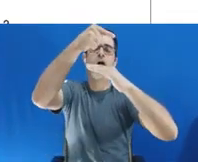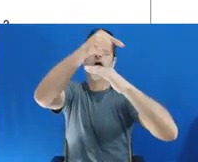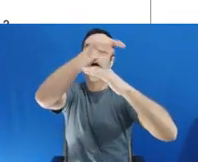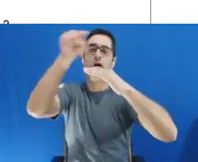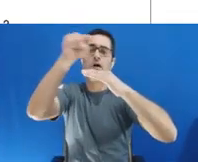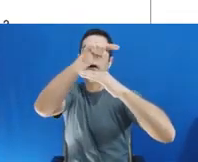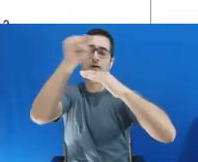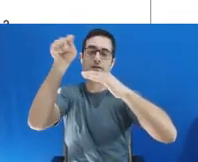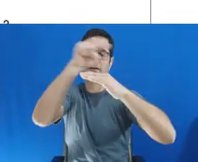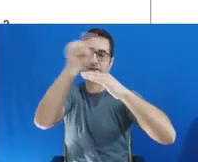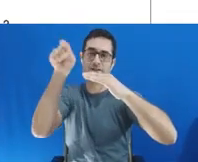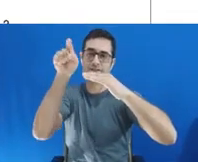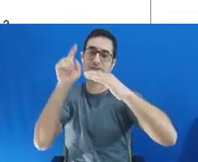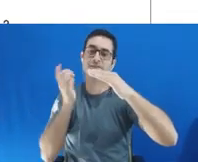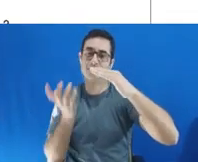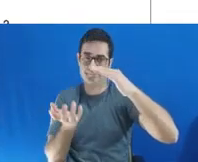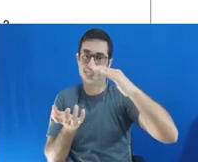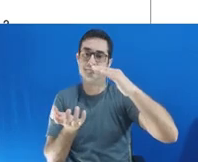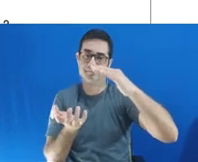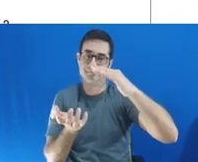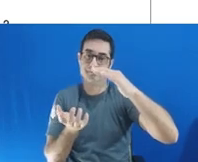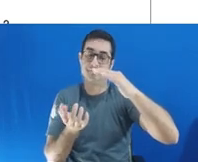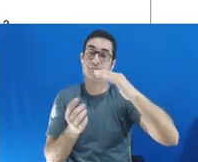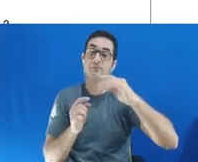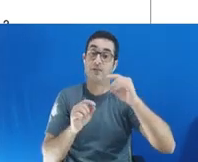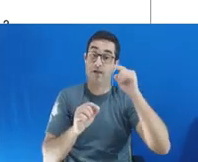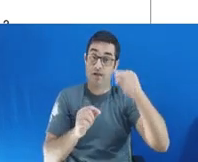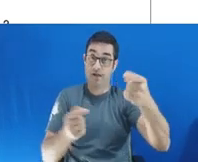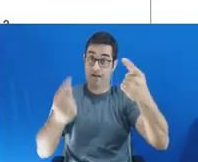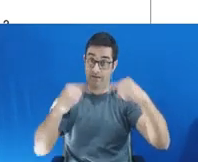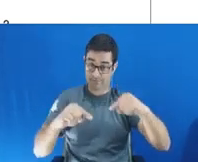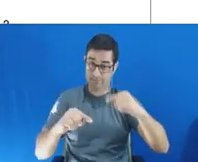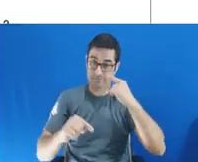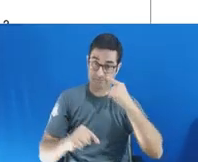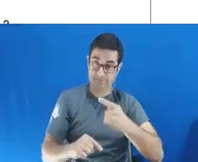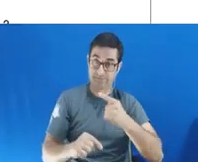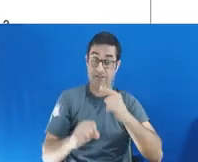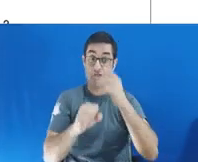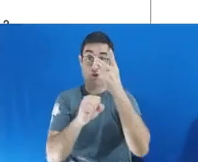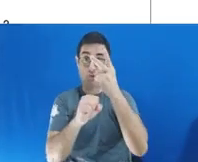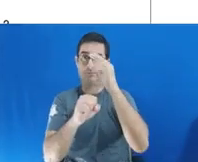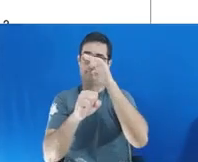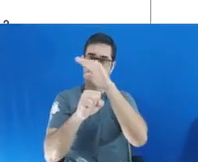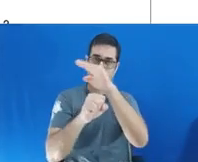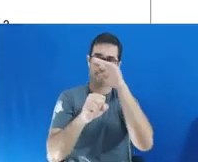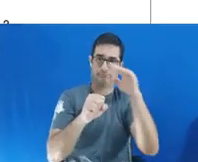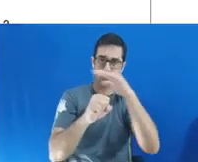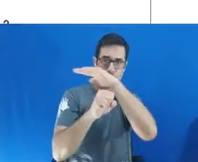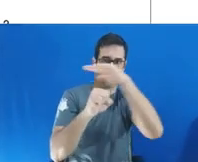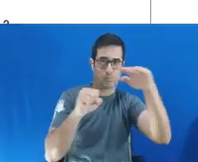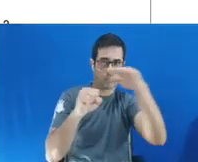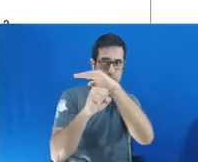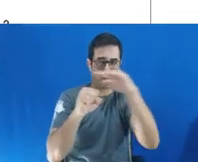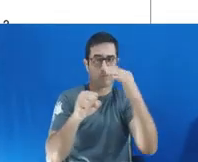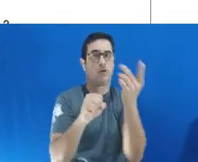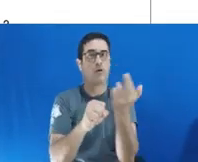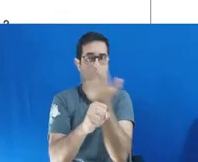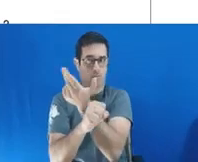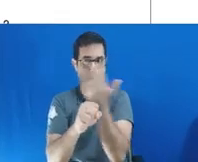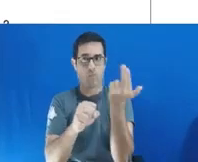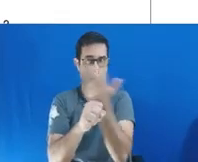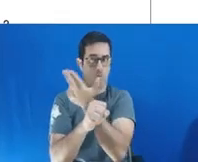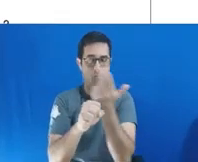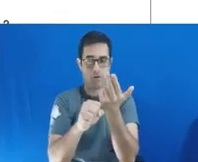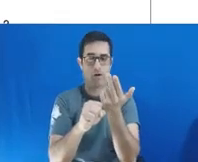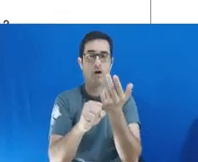camada, no nível anterior. Aqui, eu tenho 2 elétrons no mesmo nível. Eu posso dizer que